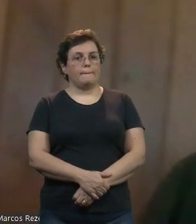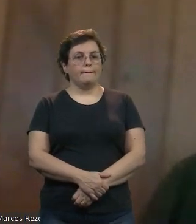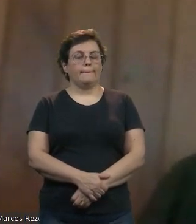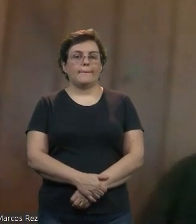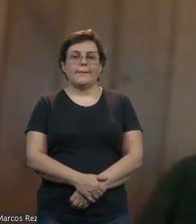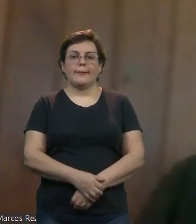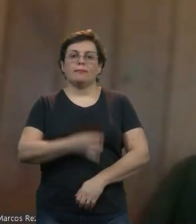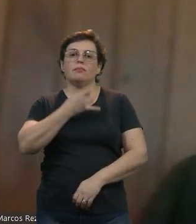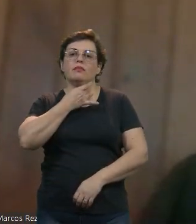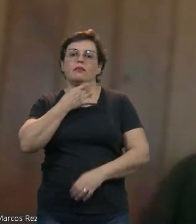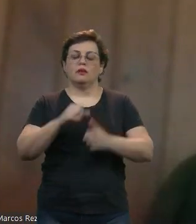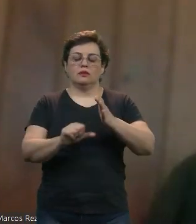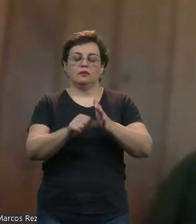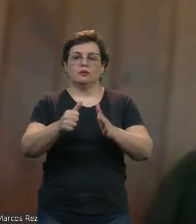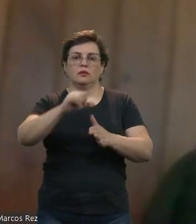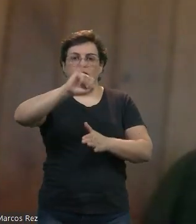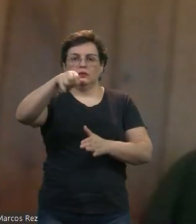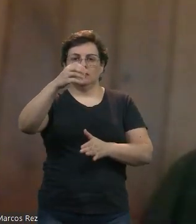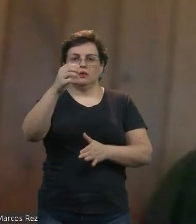Marília, 1º de janeiro,